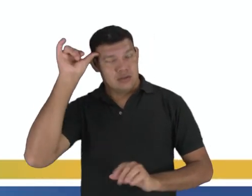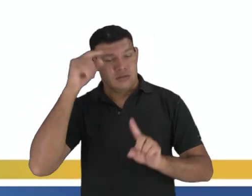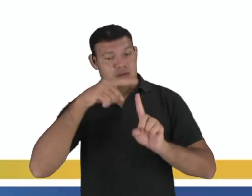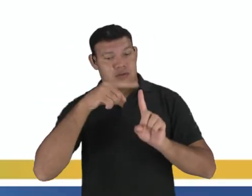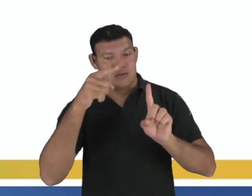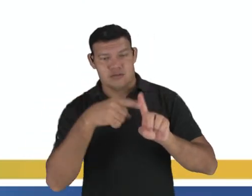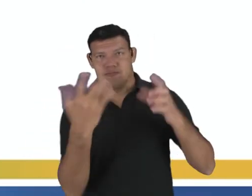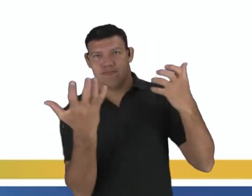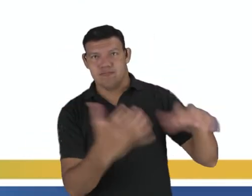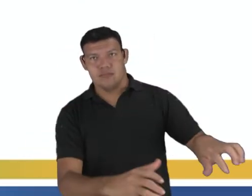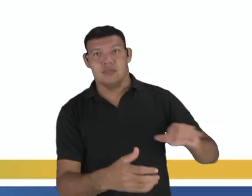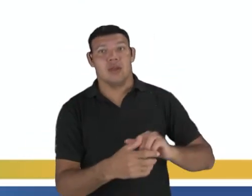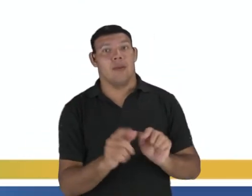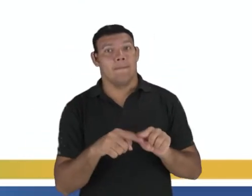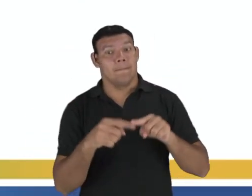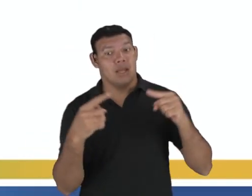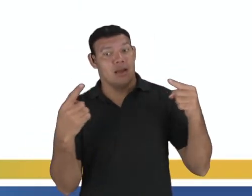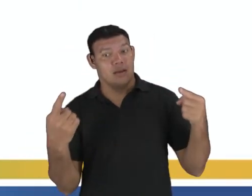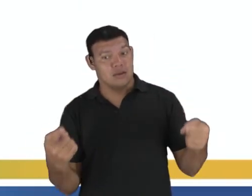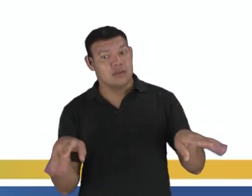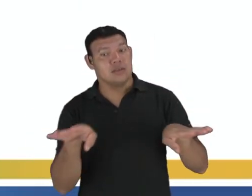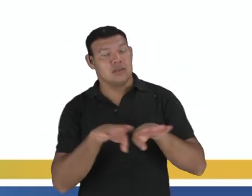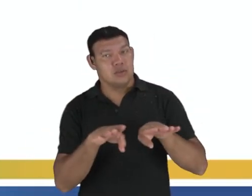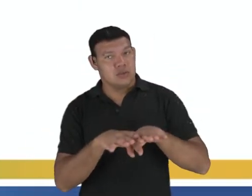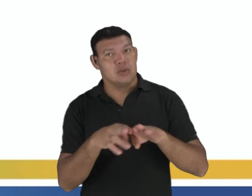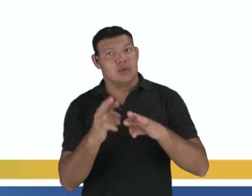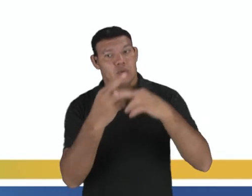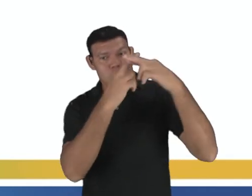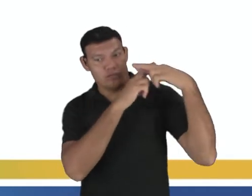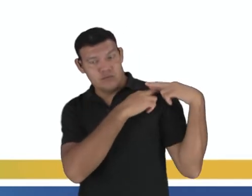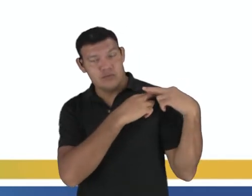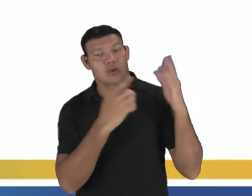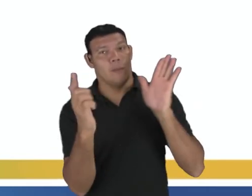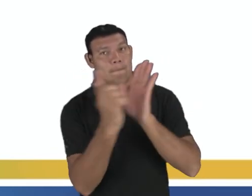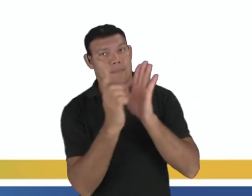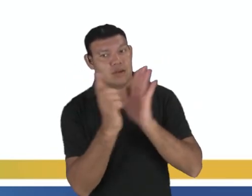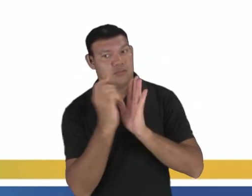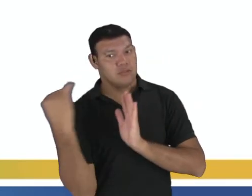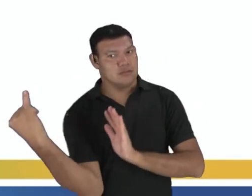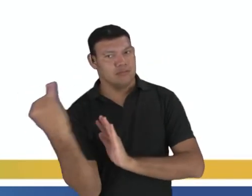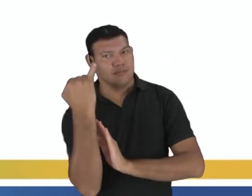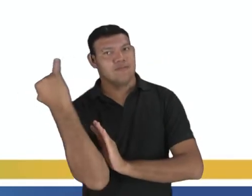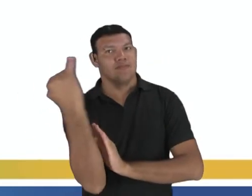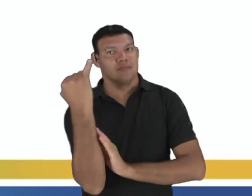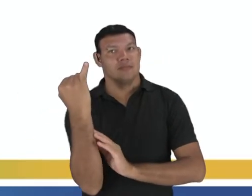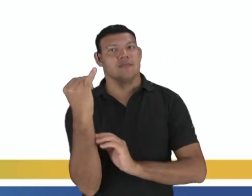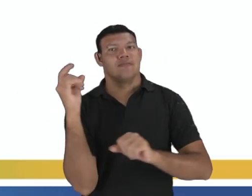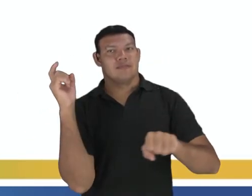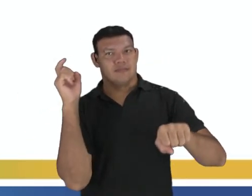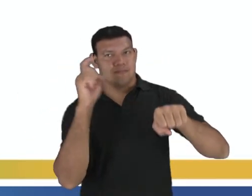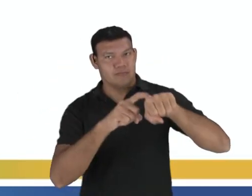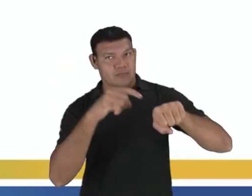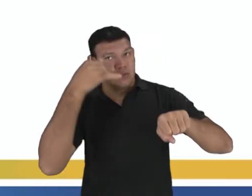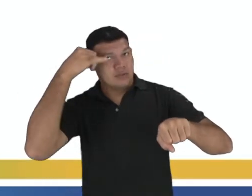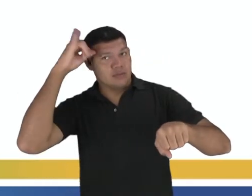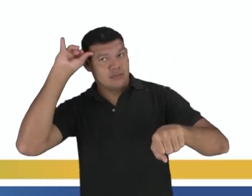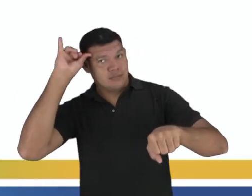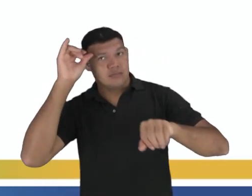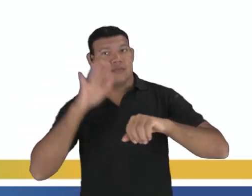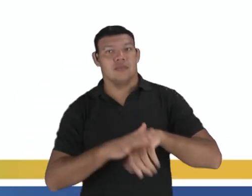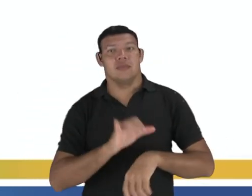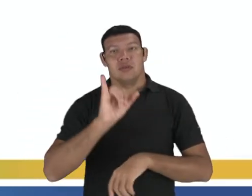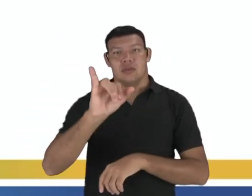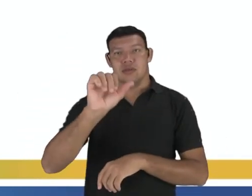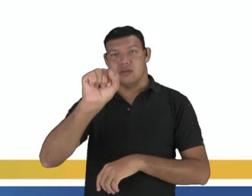gravidez indesejado mas não somente isso tá eu também tem outra função muito importante que é a prevenção de infecções sexualmente transmissíveis